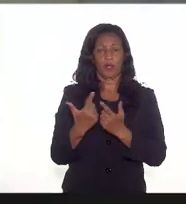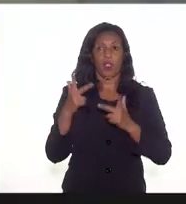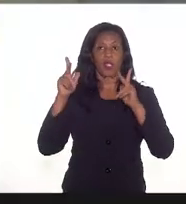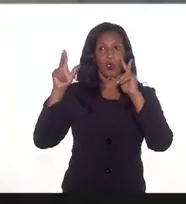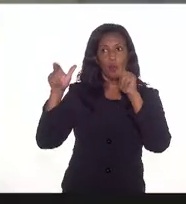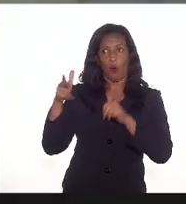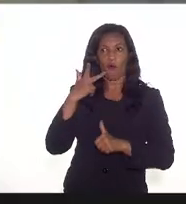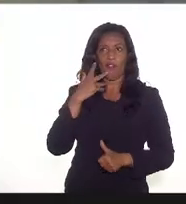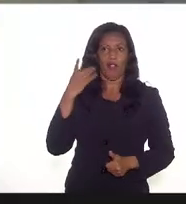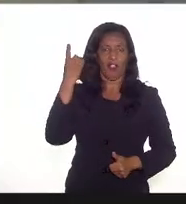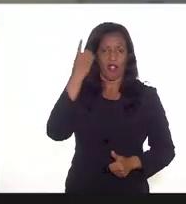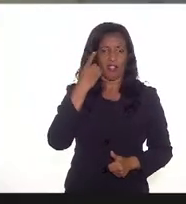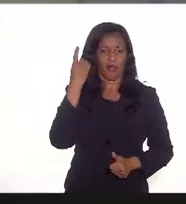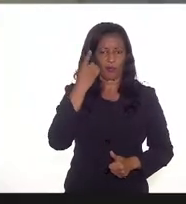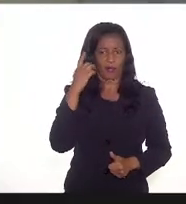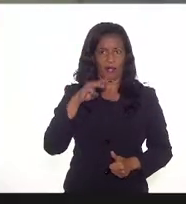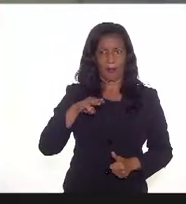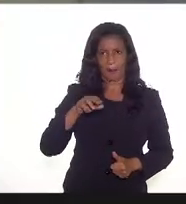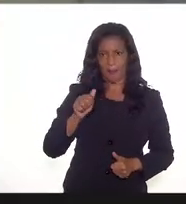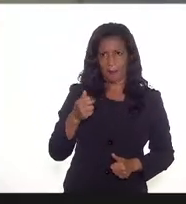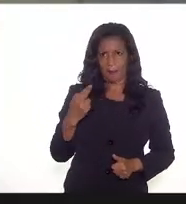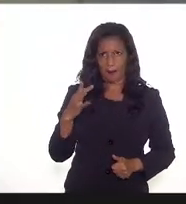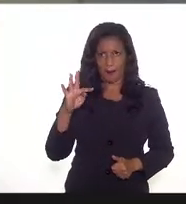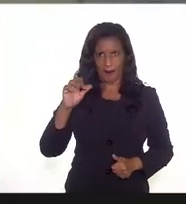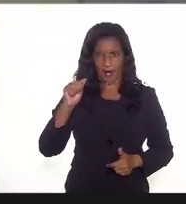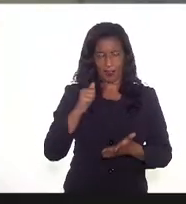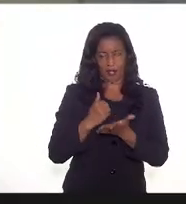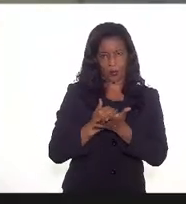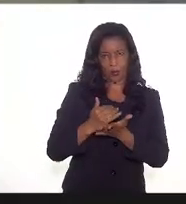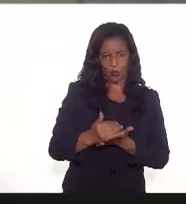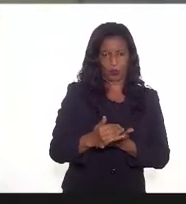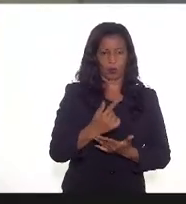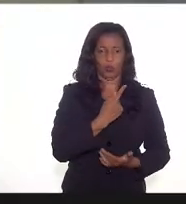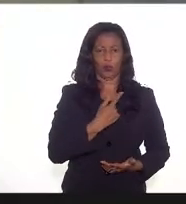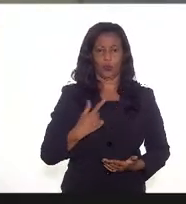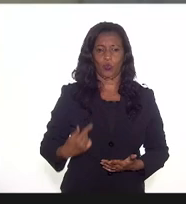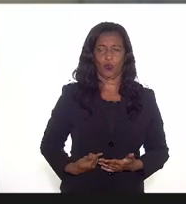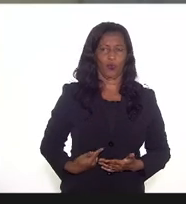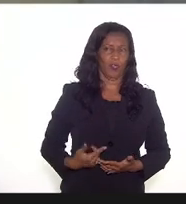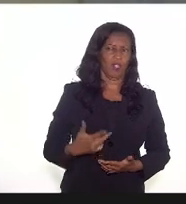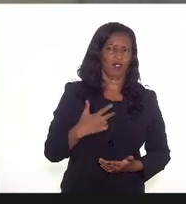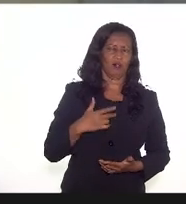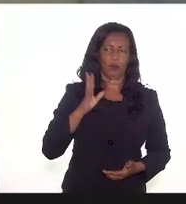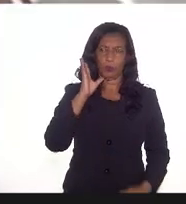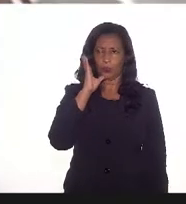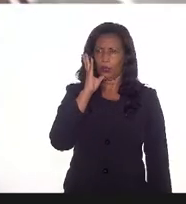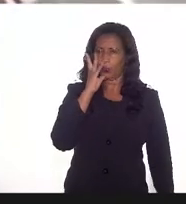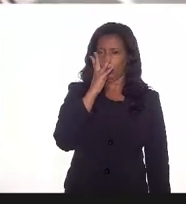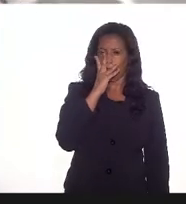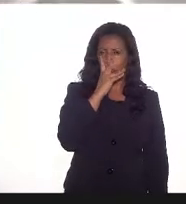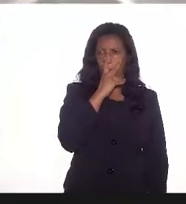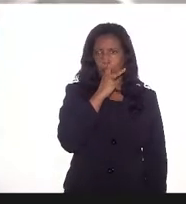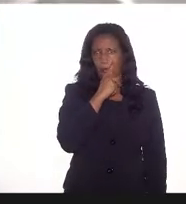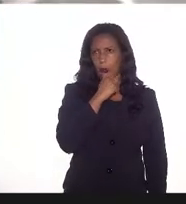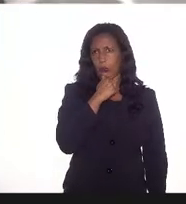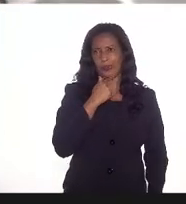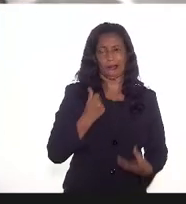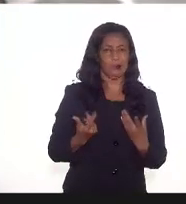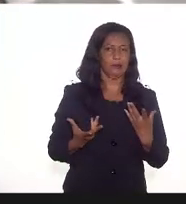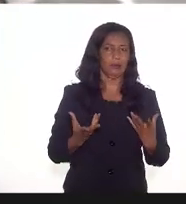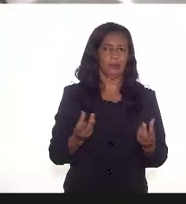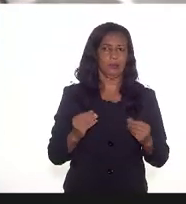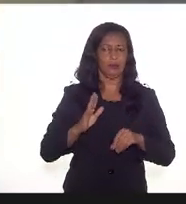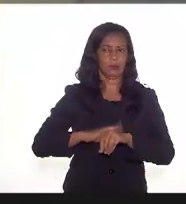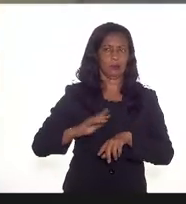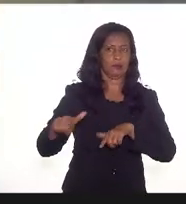Marta Rocha, no início, o governo vem protelando sucessivamente.